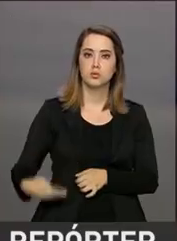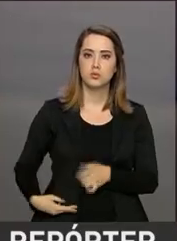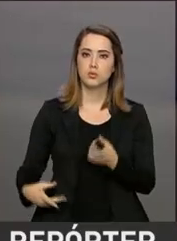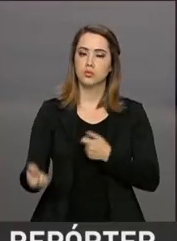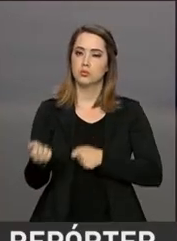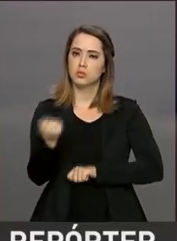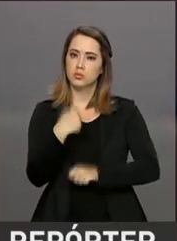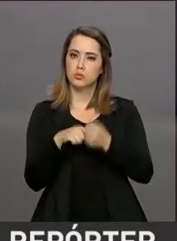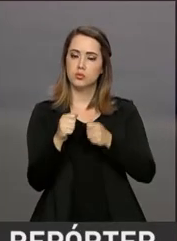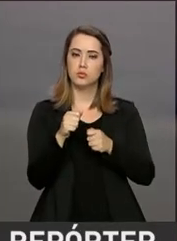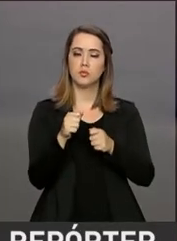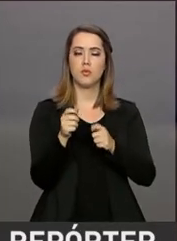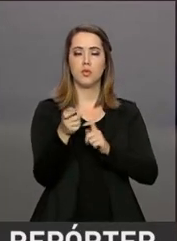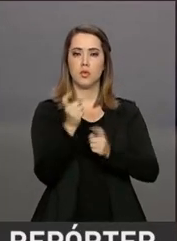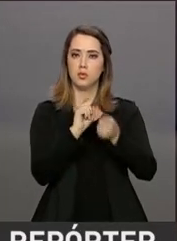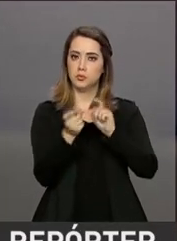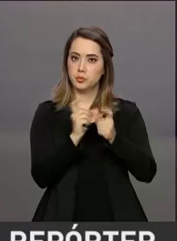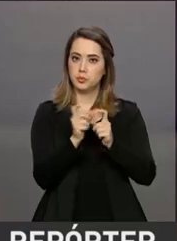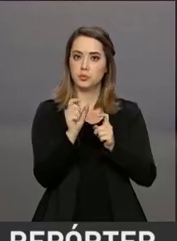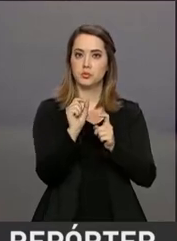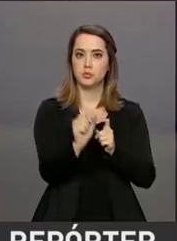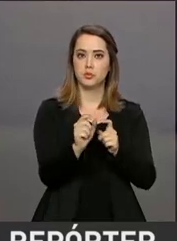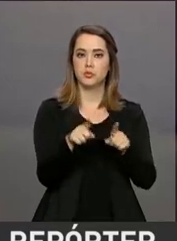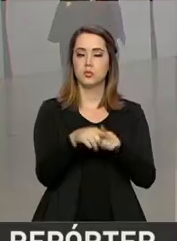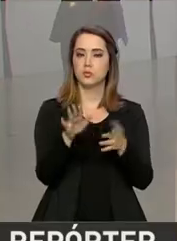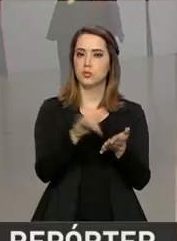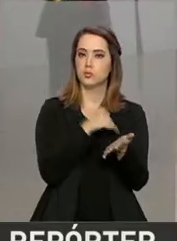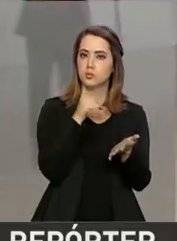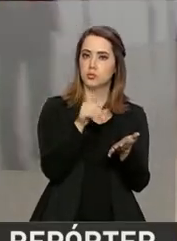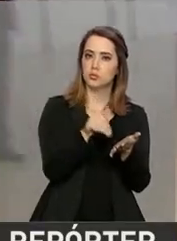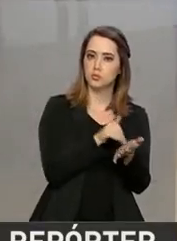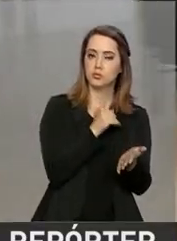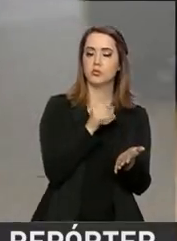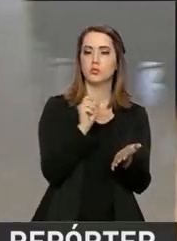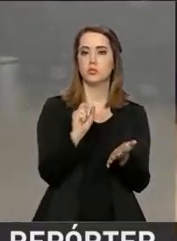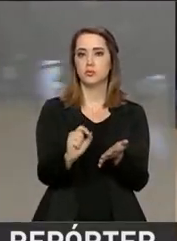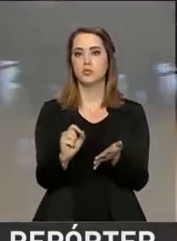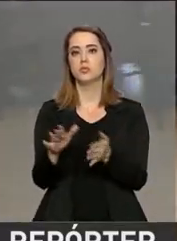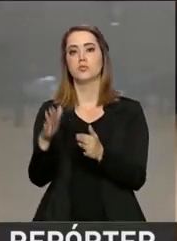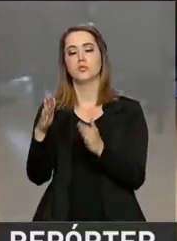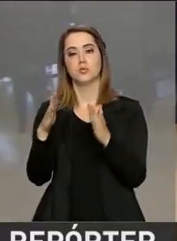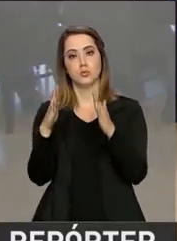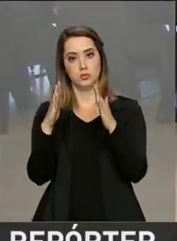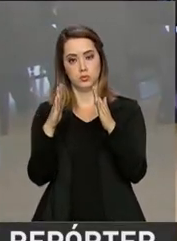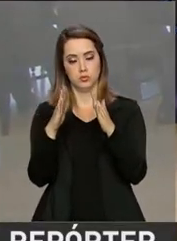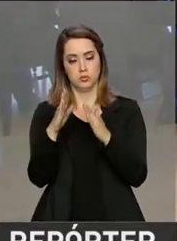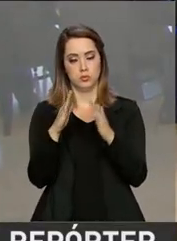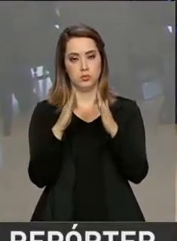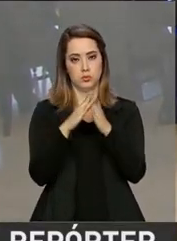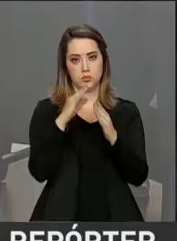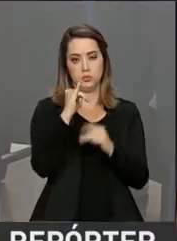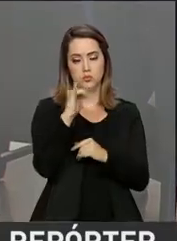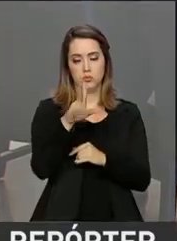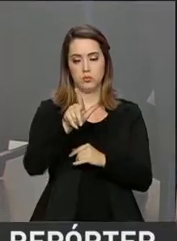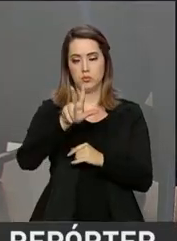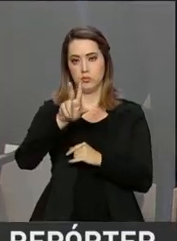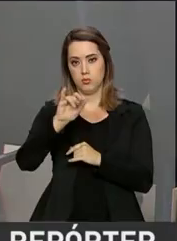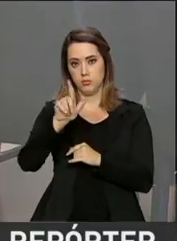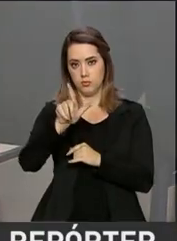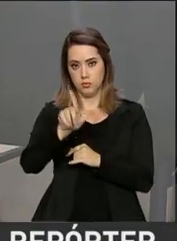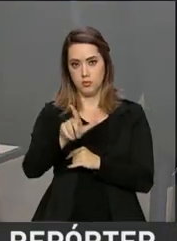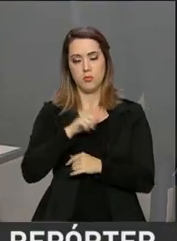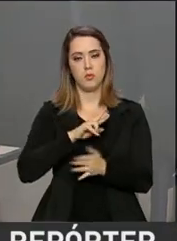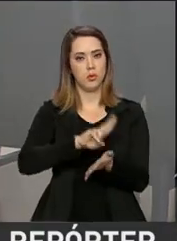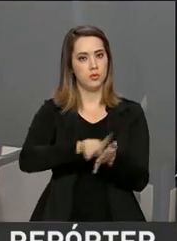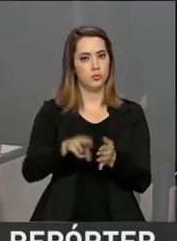mirelles e os ministros chefe da secretaria de governo gedel Vieira Lima e da casa civil Eliseu Padilha com deputados que fazem